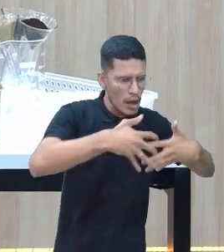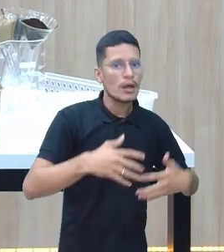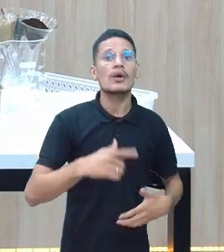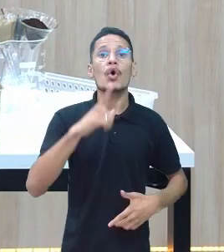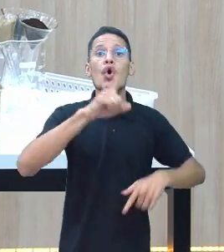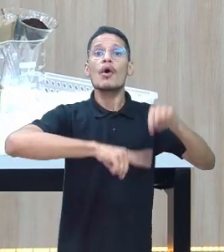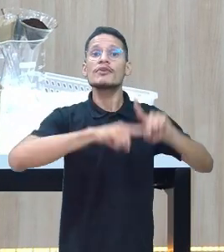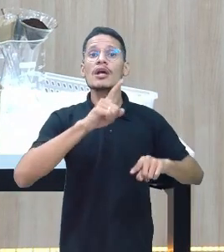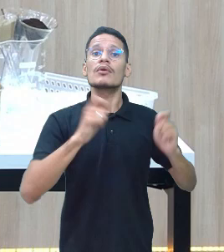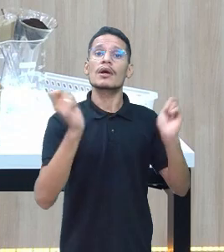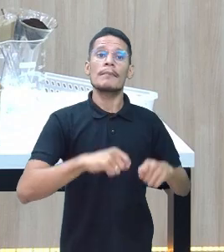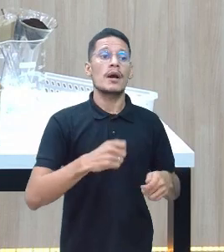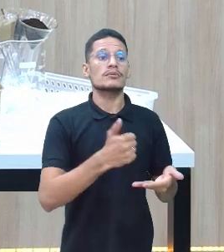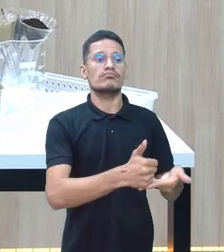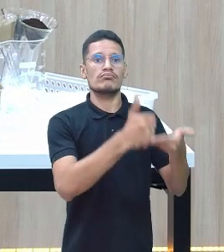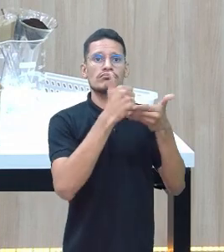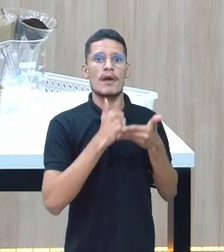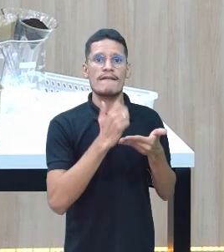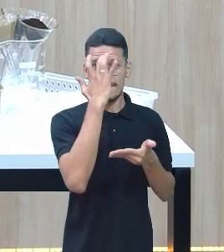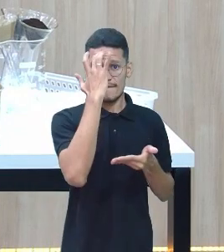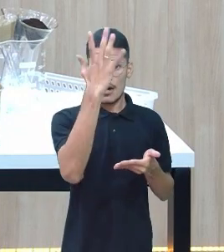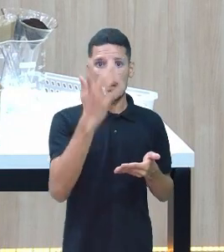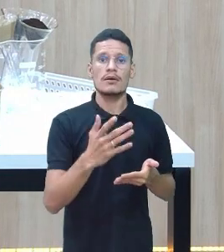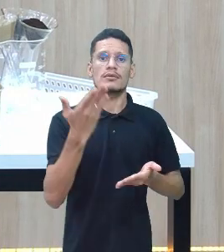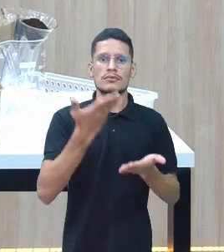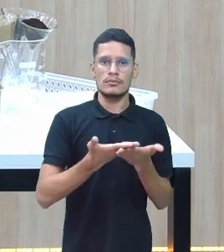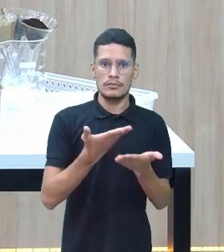venham facilitar o estudo, ok?